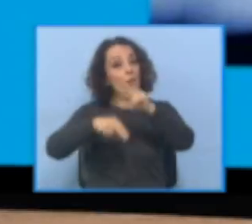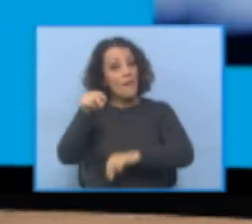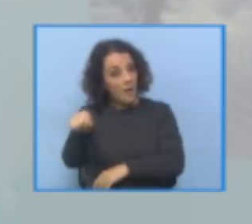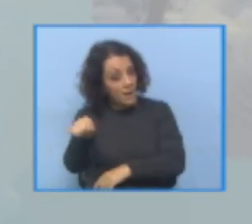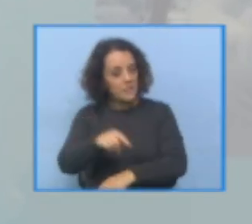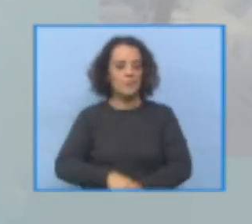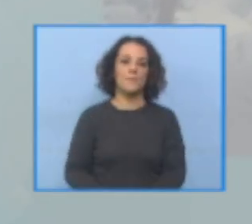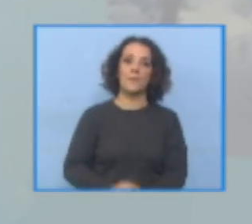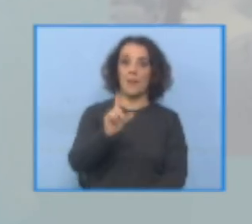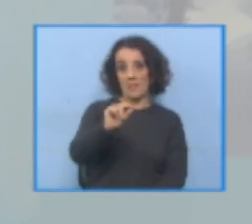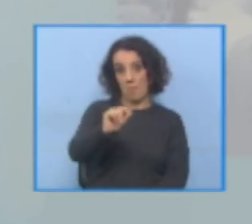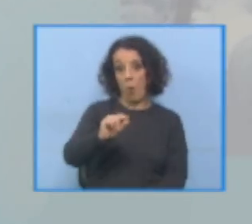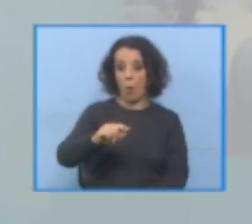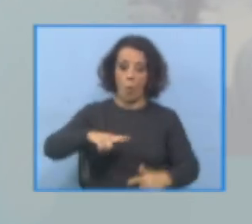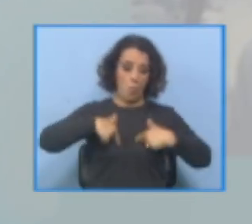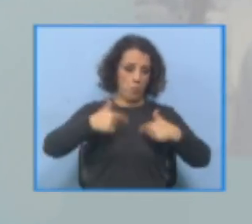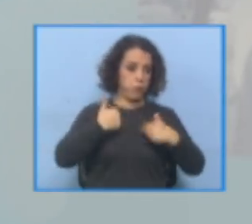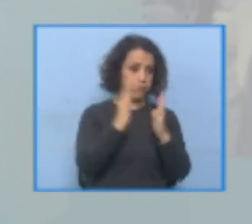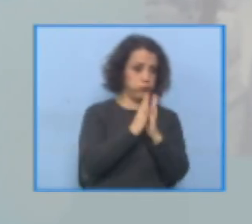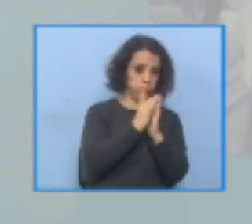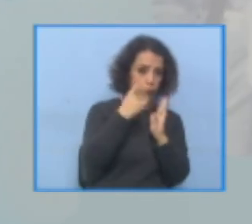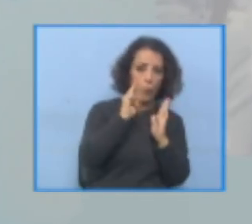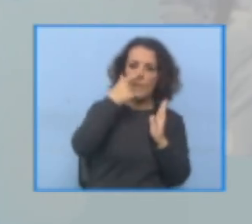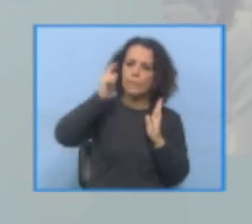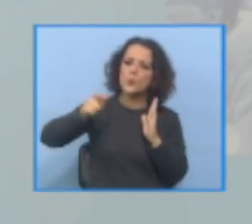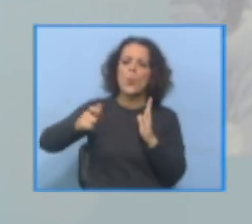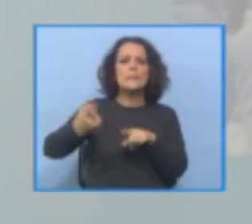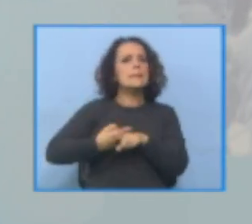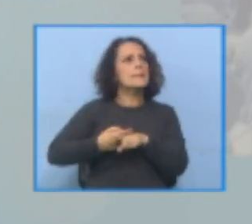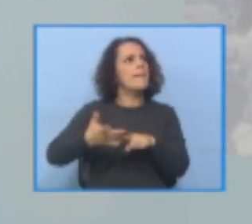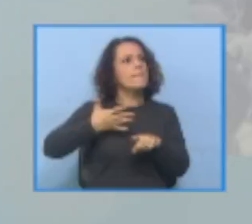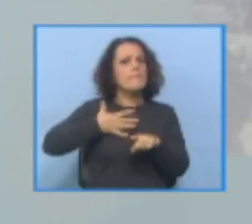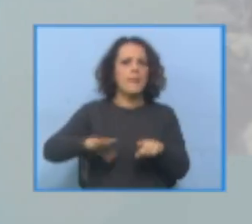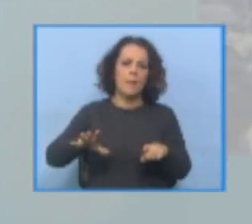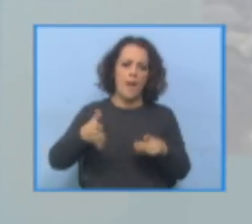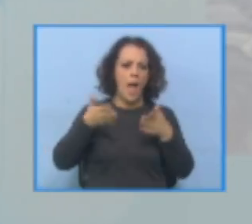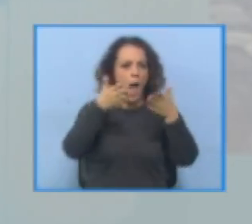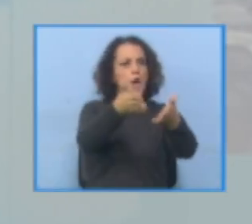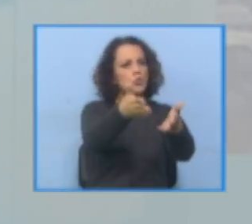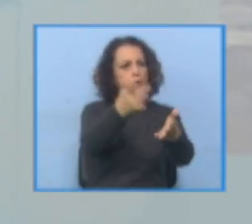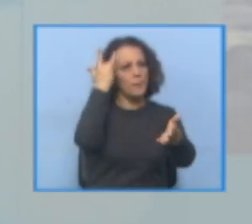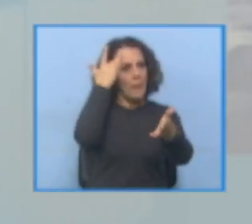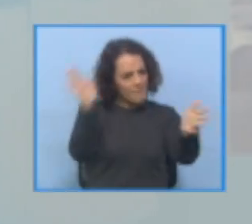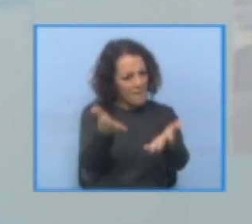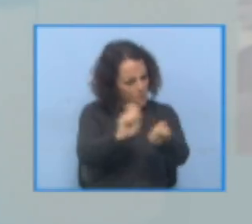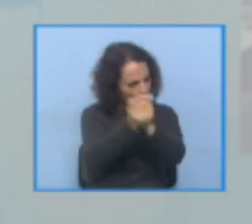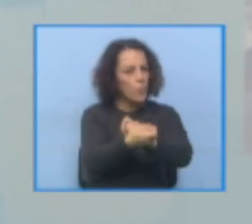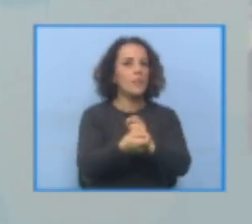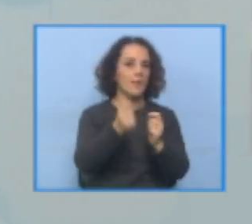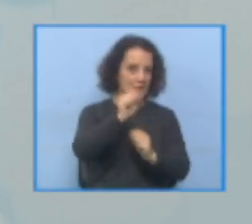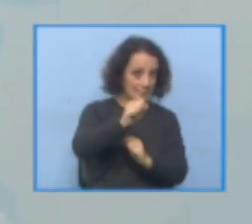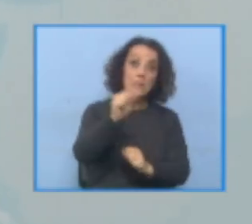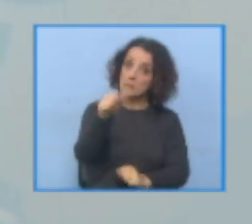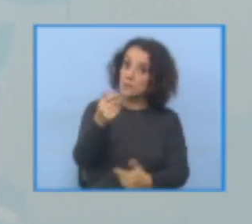os casos em que são os próprios leigos a assumirem esta vontade de inovar e a mobilizarem os seus próprios párocos. Exatamente, exatamente. Leva muito,